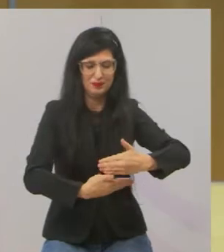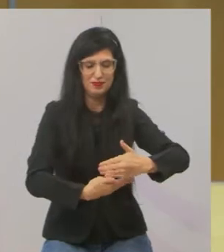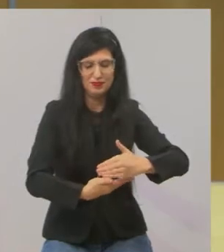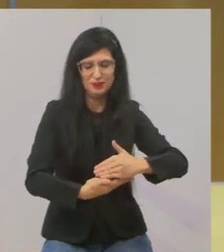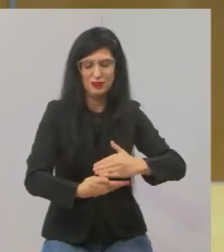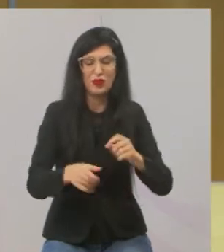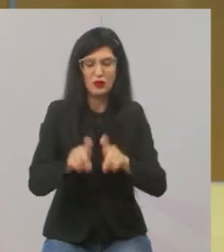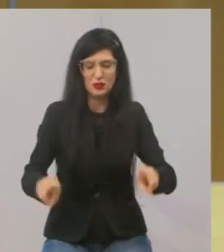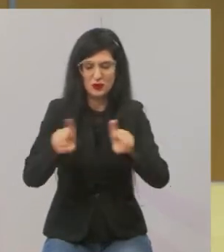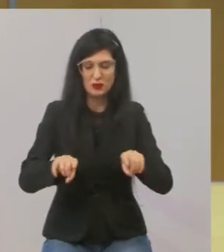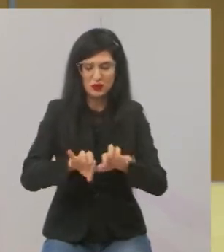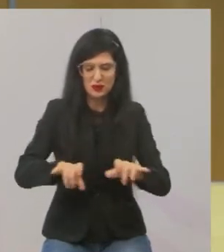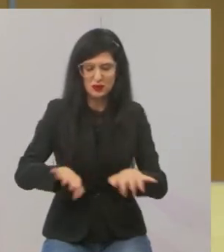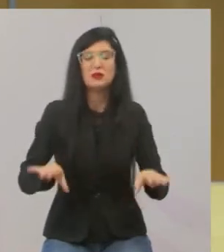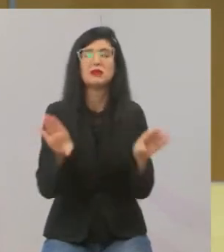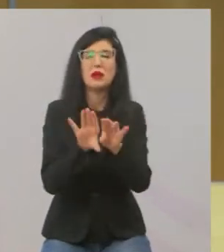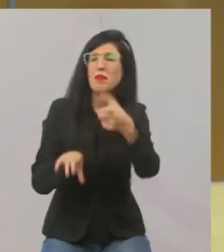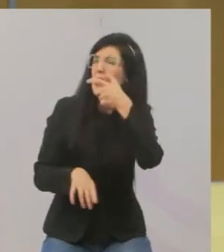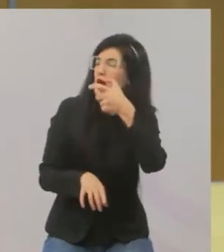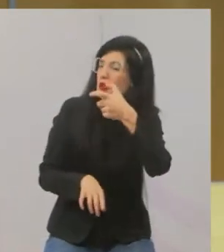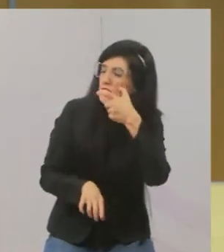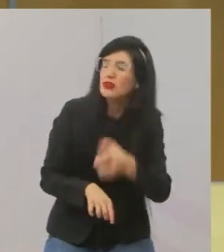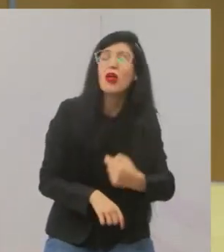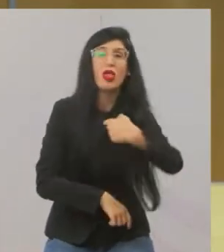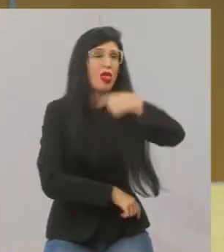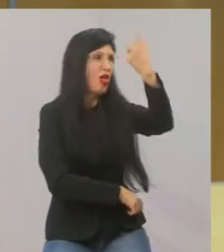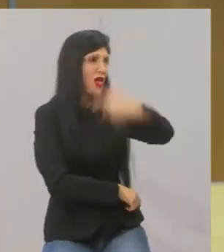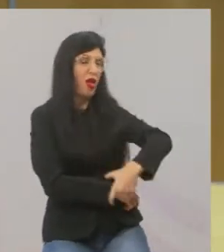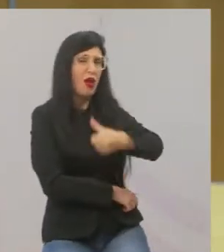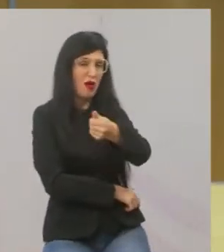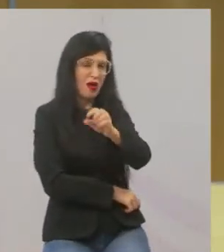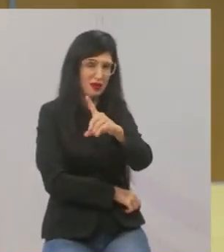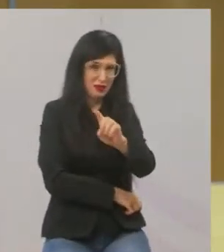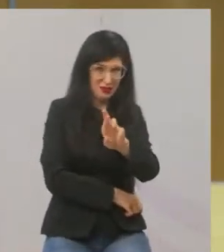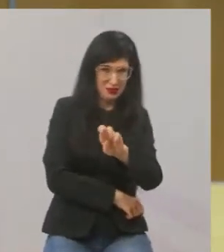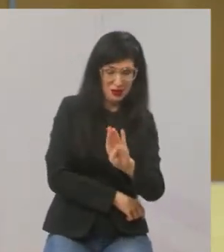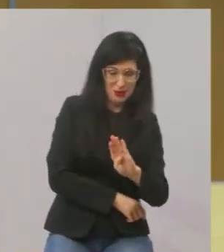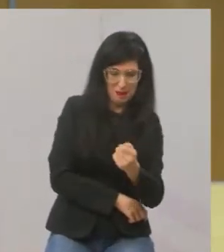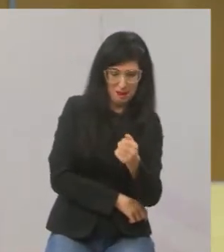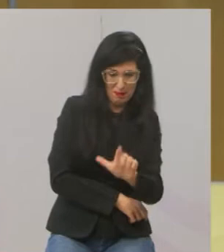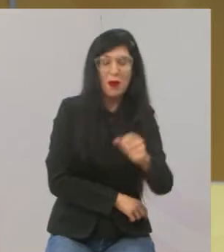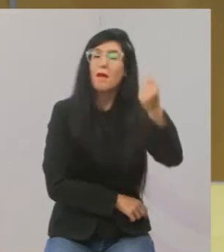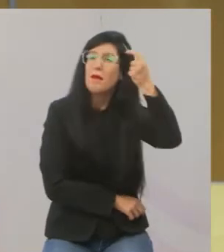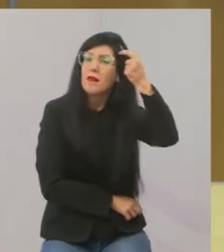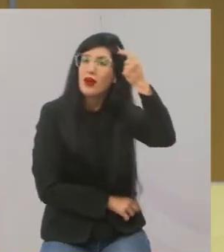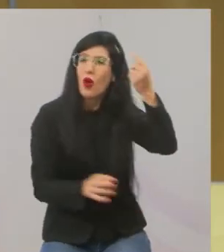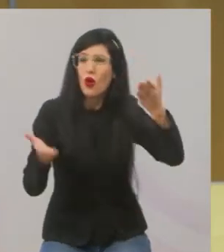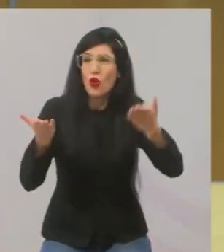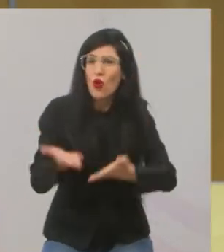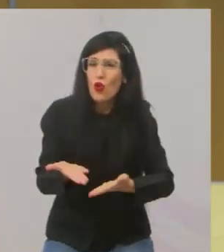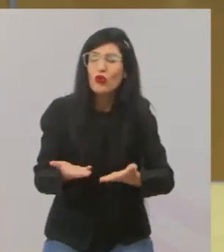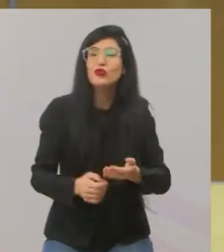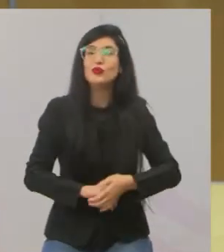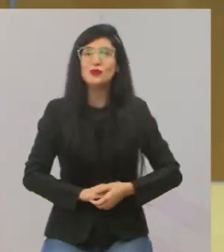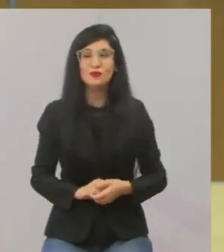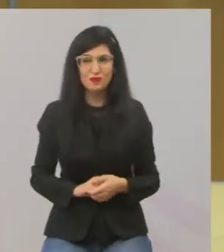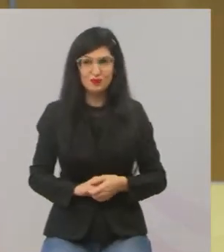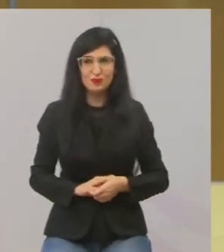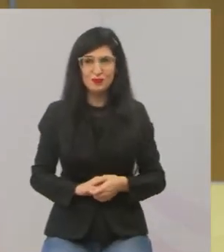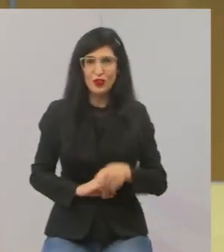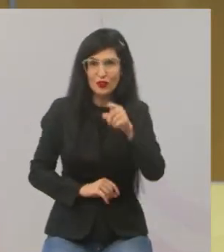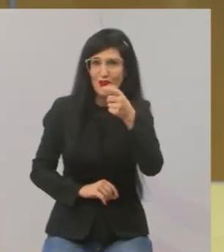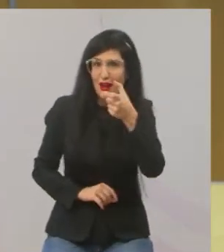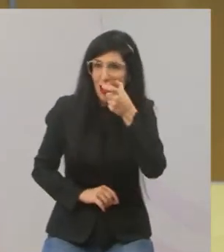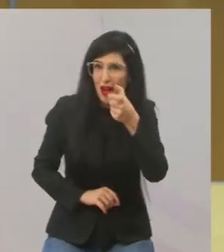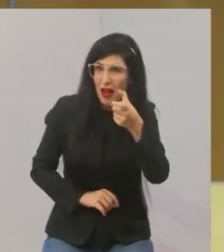Aderbal Sodré, você analise um minutinho a sua consciência no pensamento de hoje, você que está nos acompanhando. E